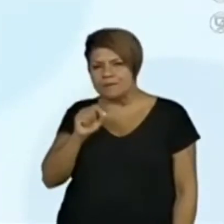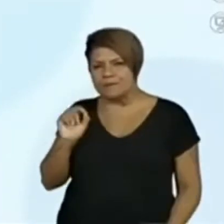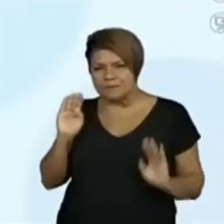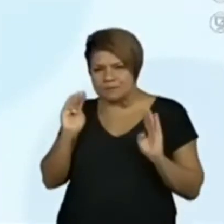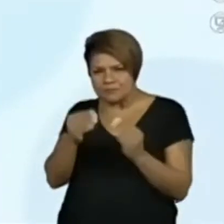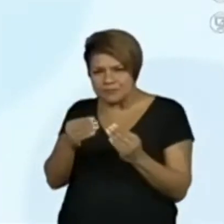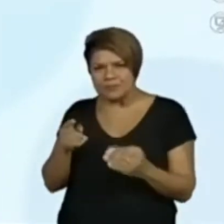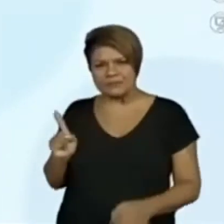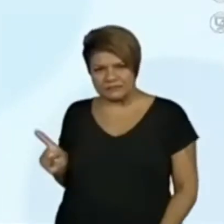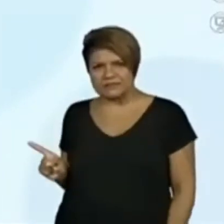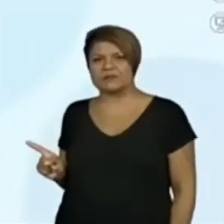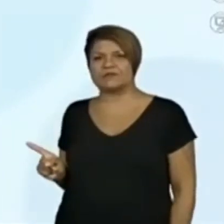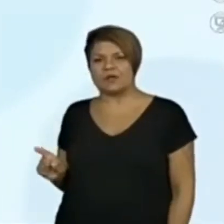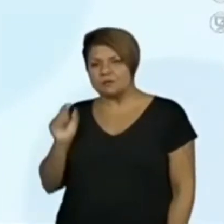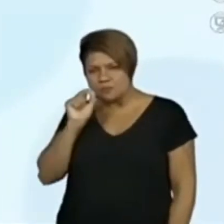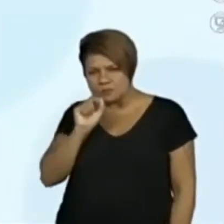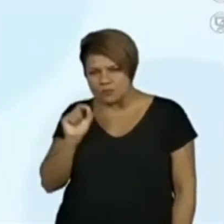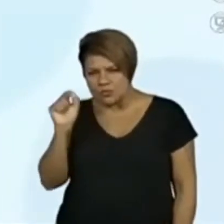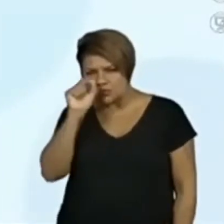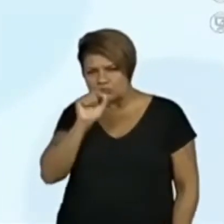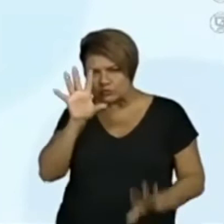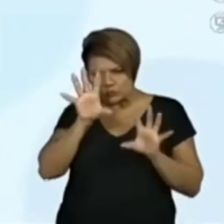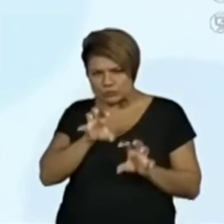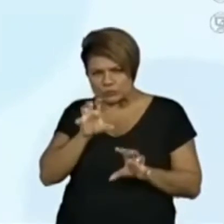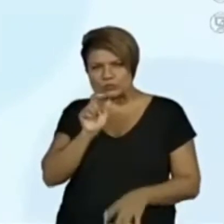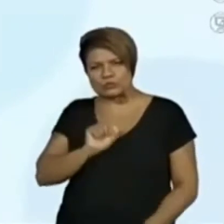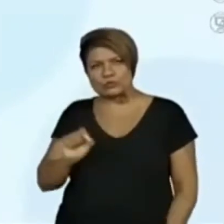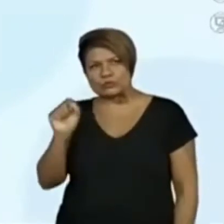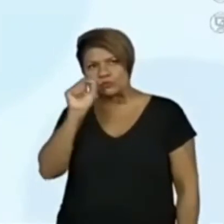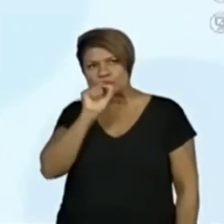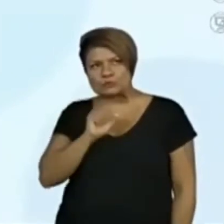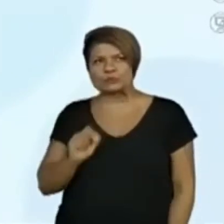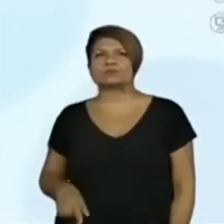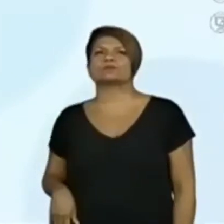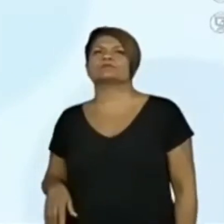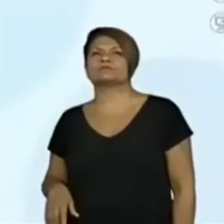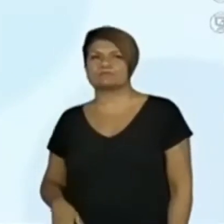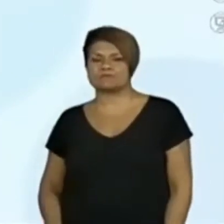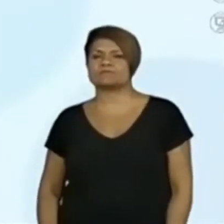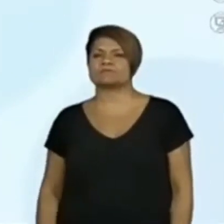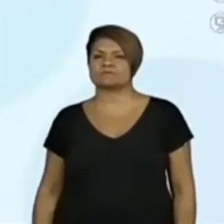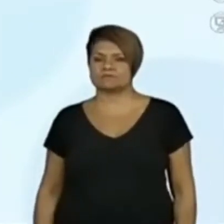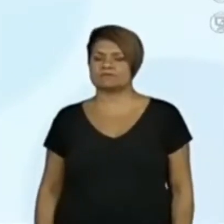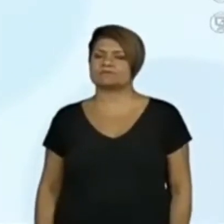específica, que são os pontinhos aí mais escuros, são imagens